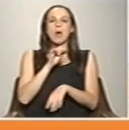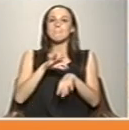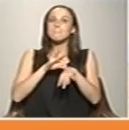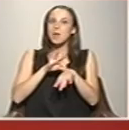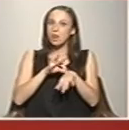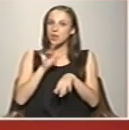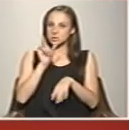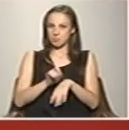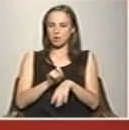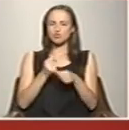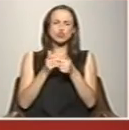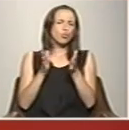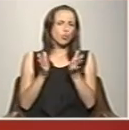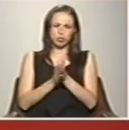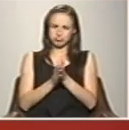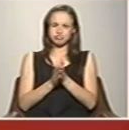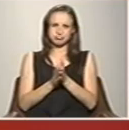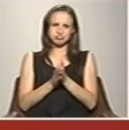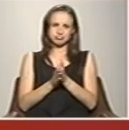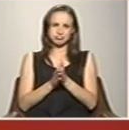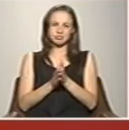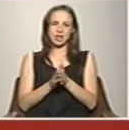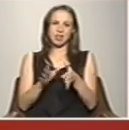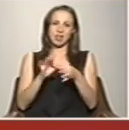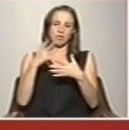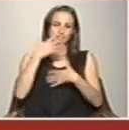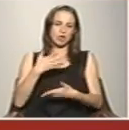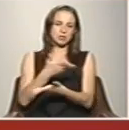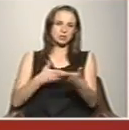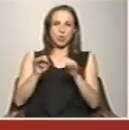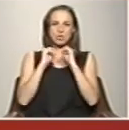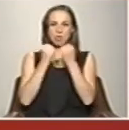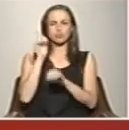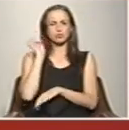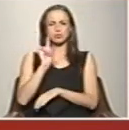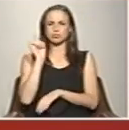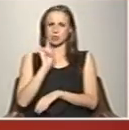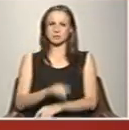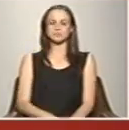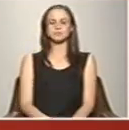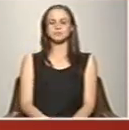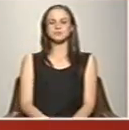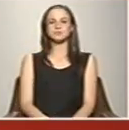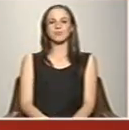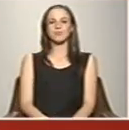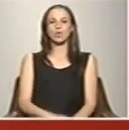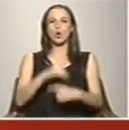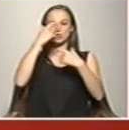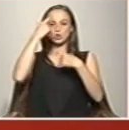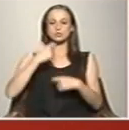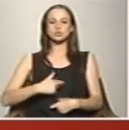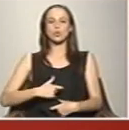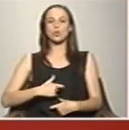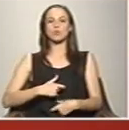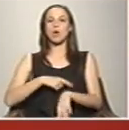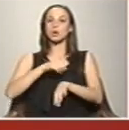além de quase tudo, da nossa relação com a sociedade, eu acho que é muito importante. A reação do nosso organismo ao passar